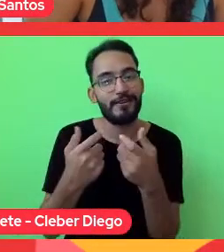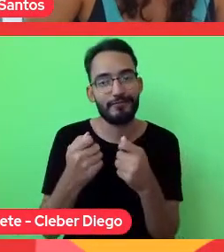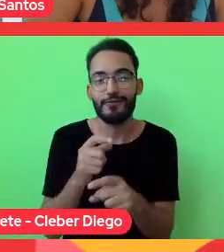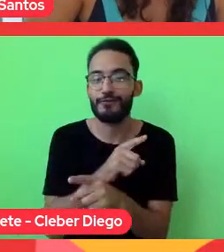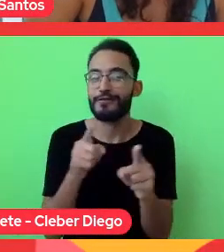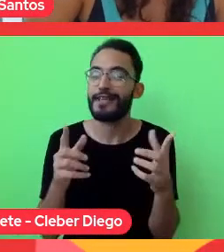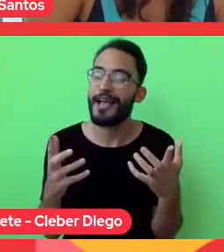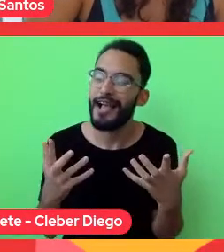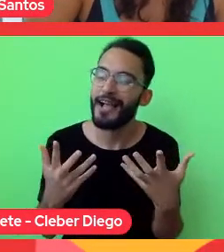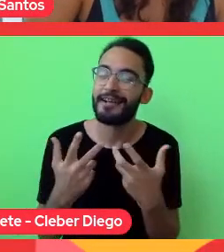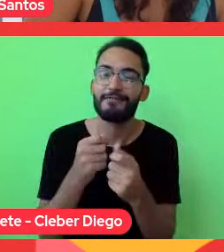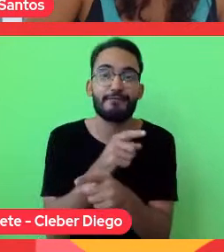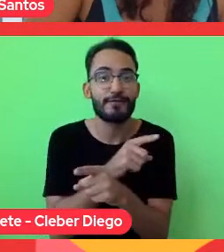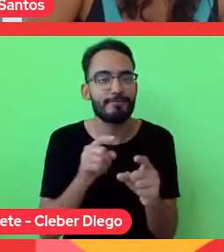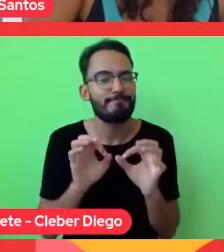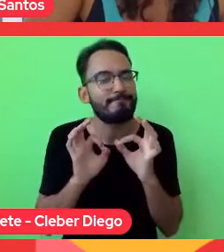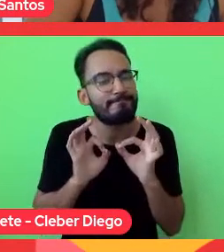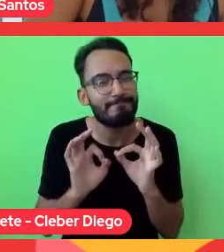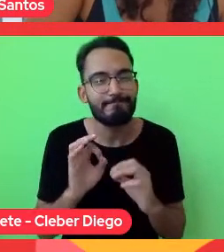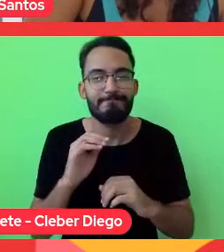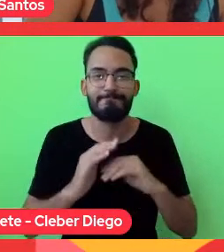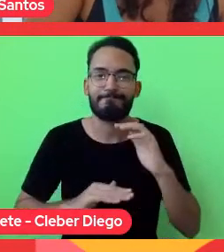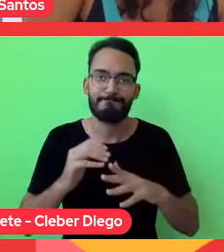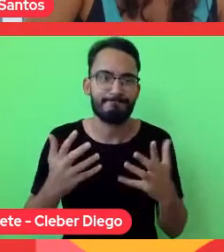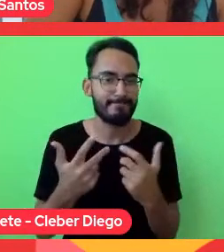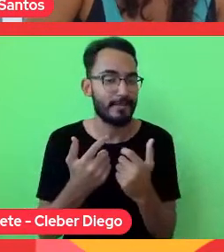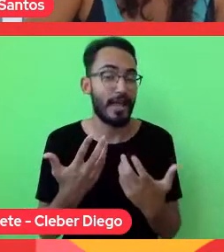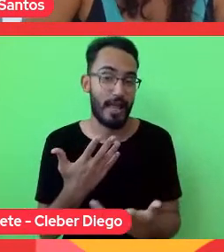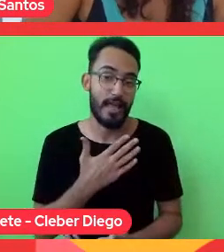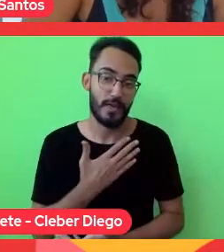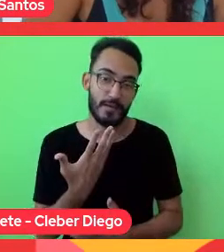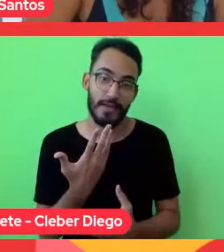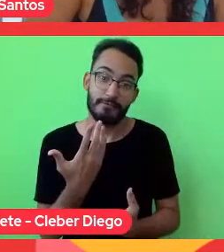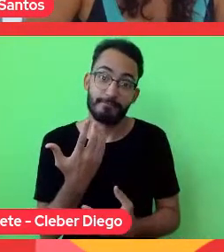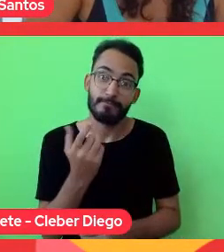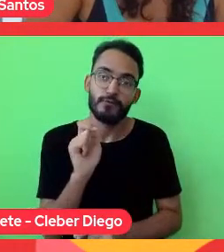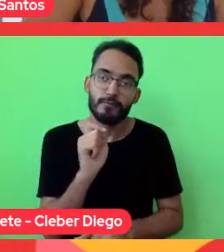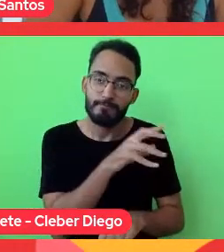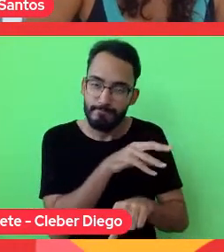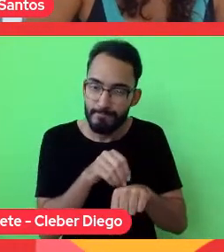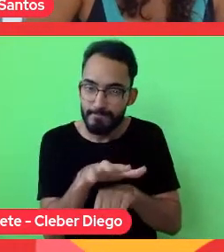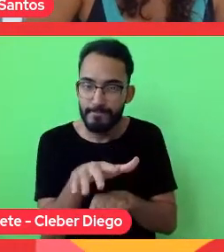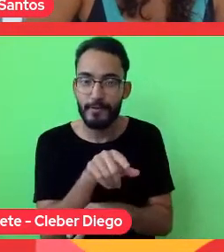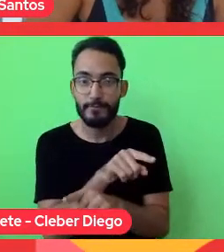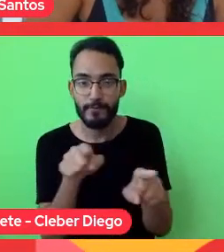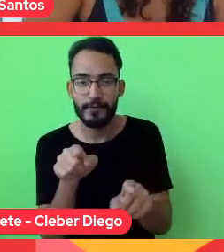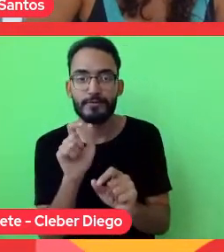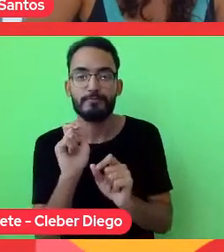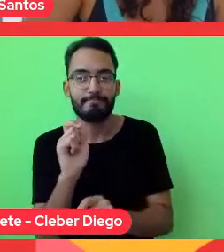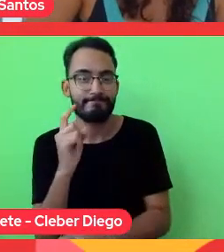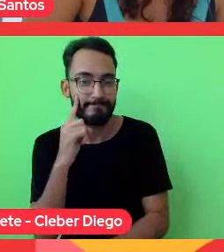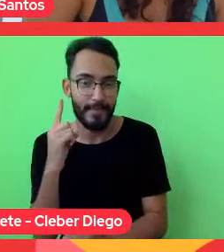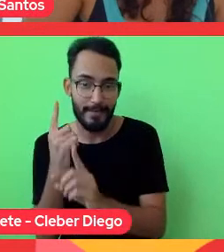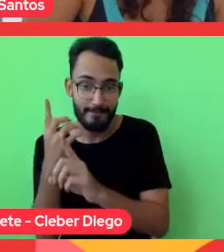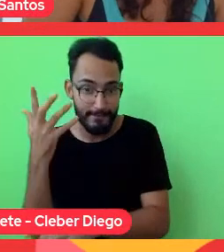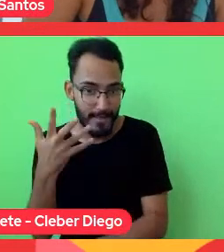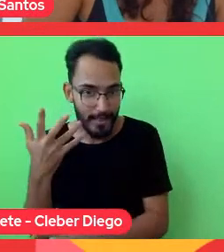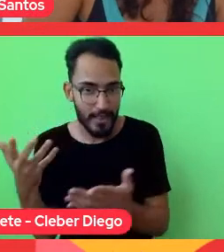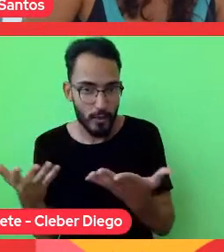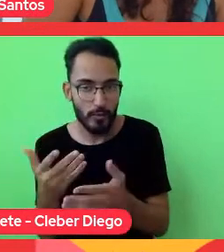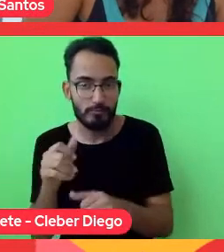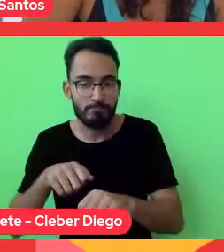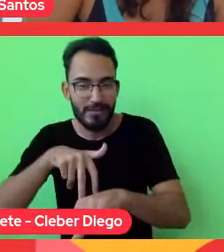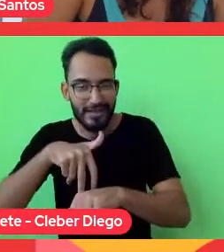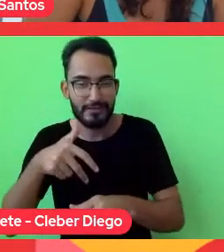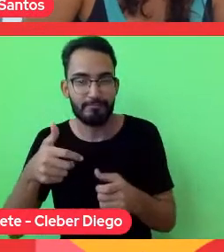incríveis, vocês são maravilhosas. E um recado para o pessoal, né, esses eventos a gente está chamando de protagonismo de carreira, então